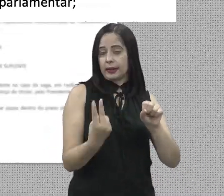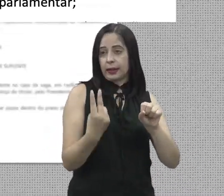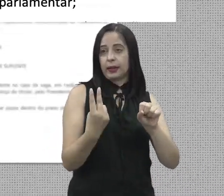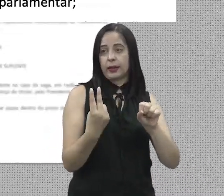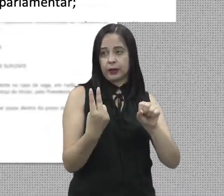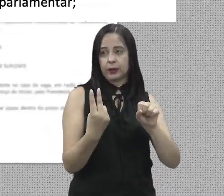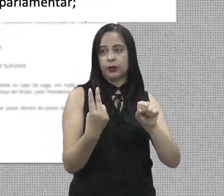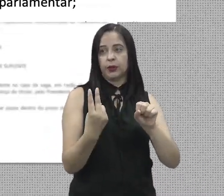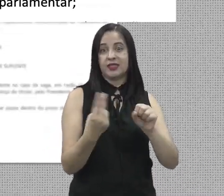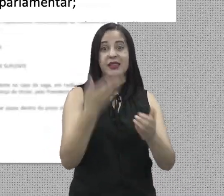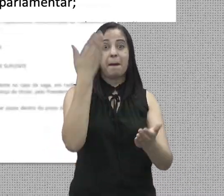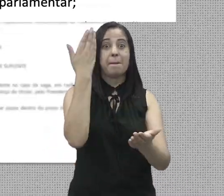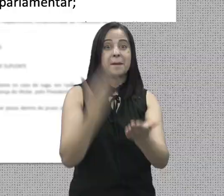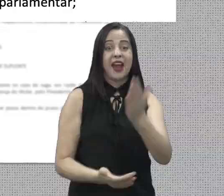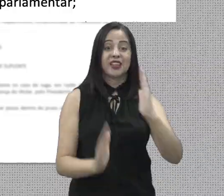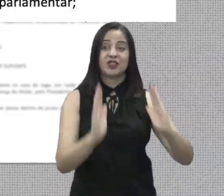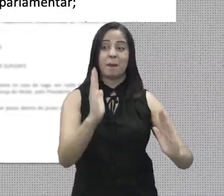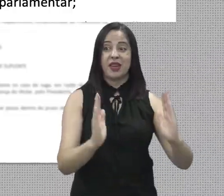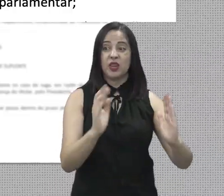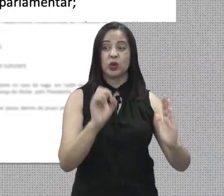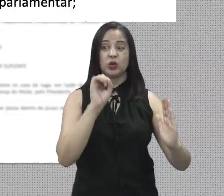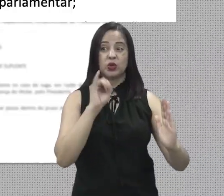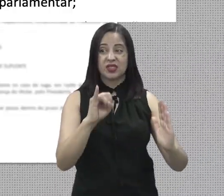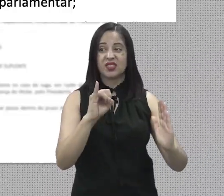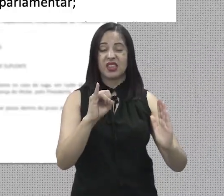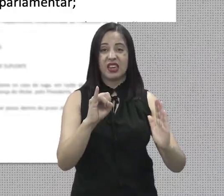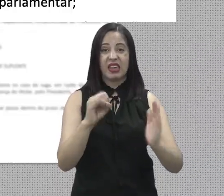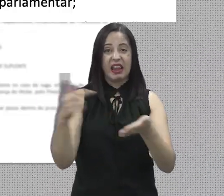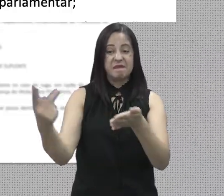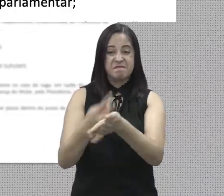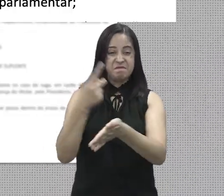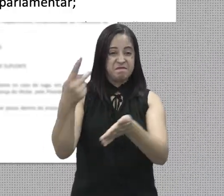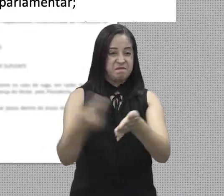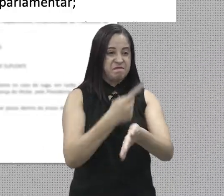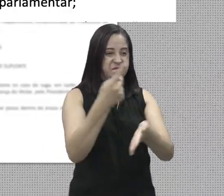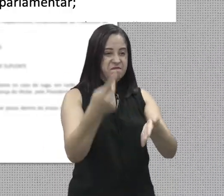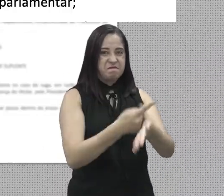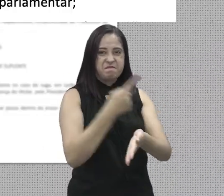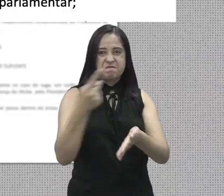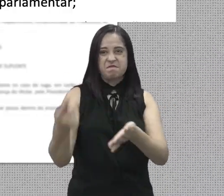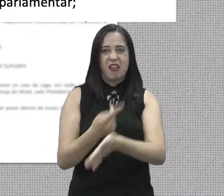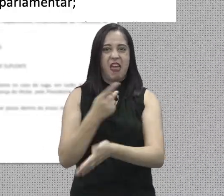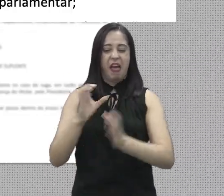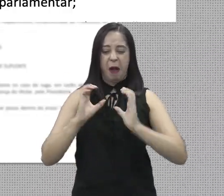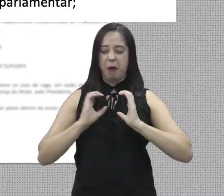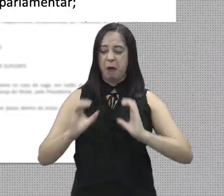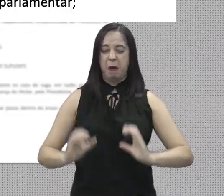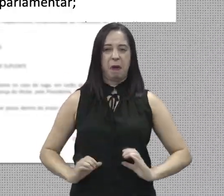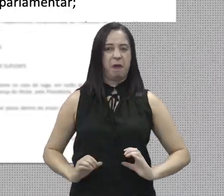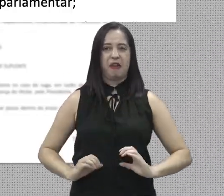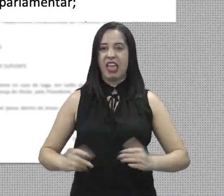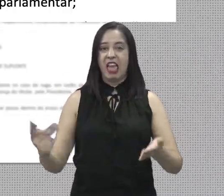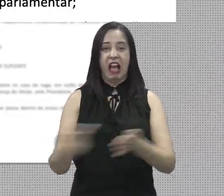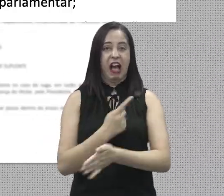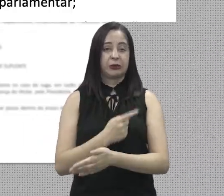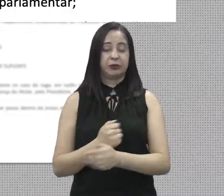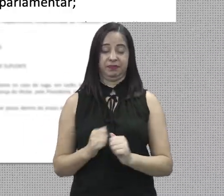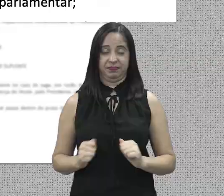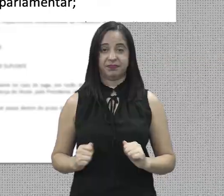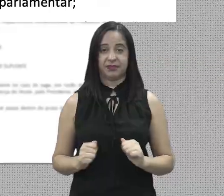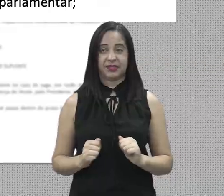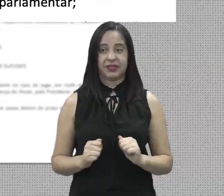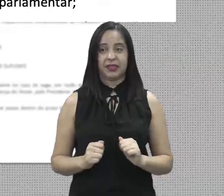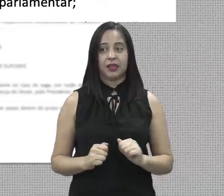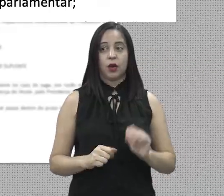do parágrafo 42, poderá perder o mandato o vereador cujo procedimento for declarado incompatível com